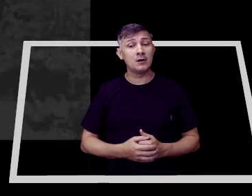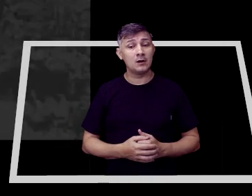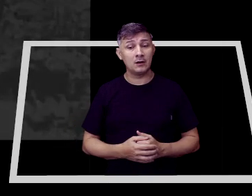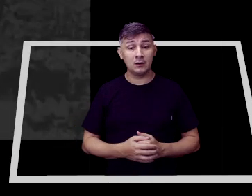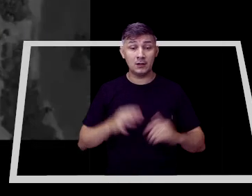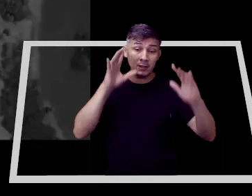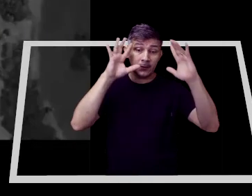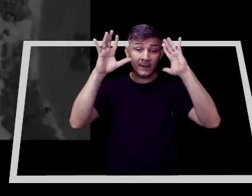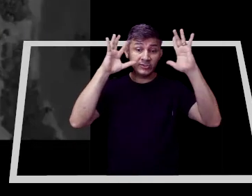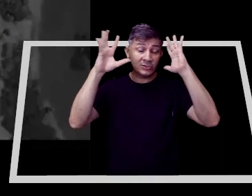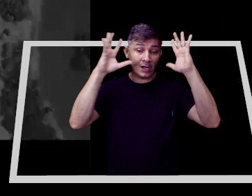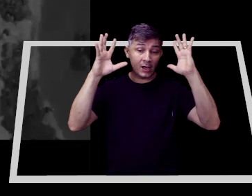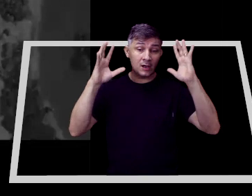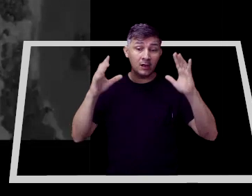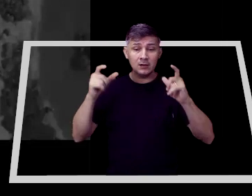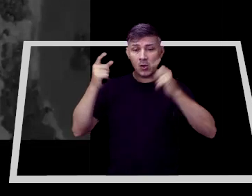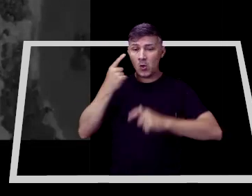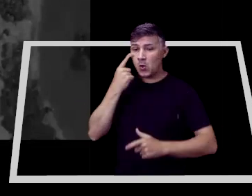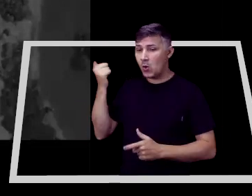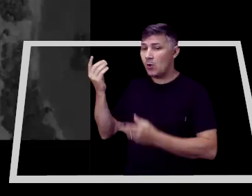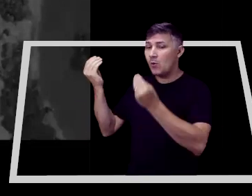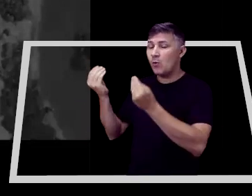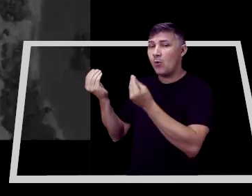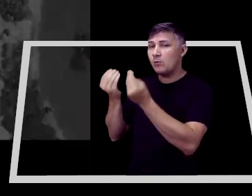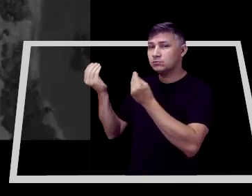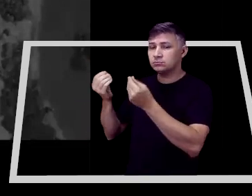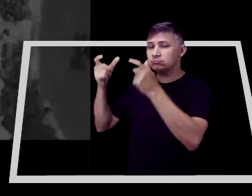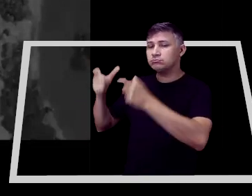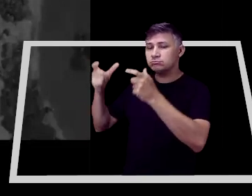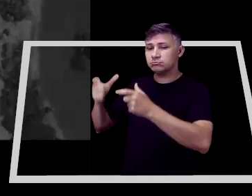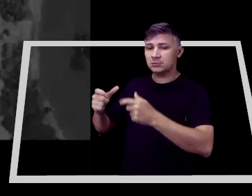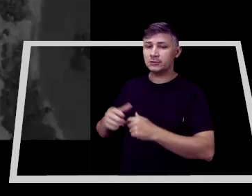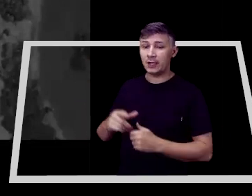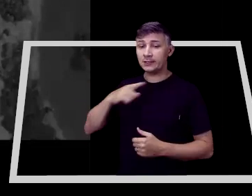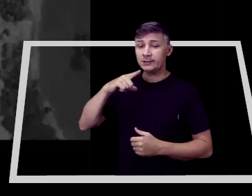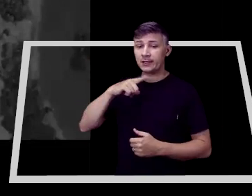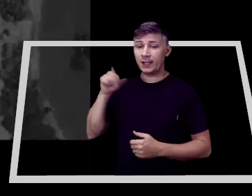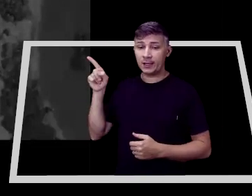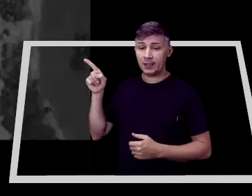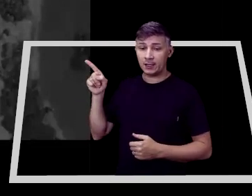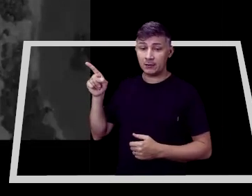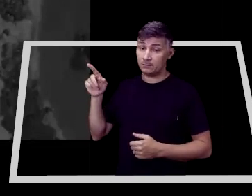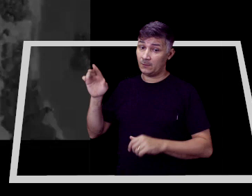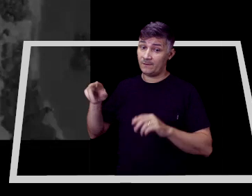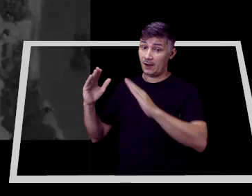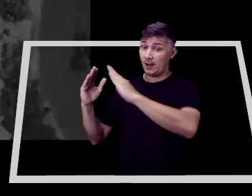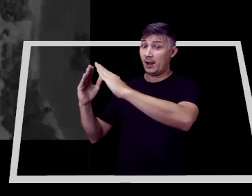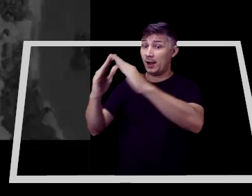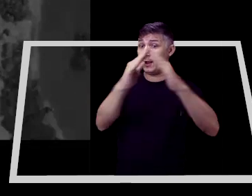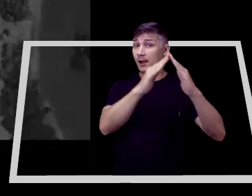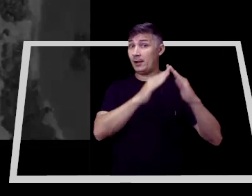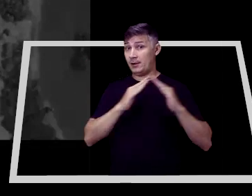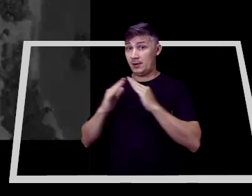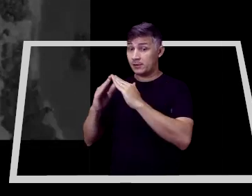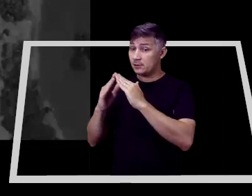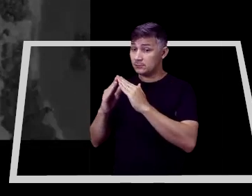imaginar, aqui é um pouco onde ela está localizada, ela tem lá uma certa vizinhança,